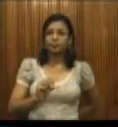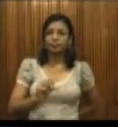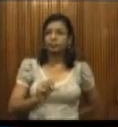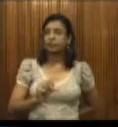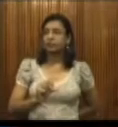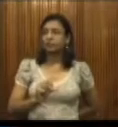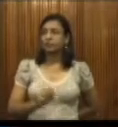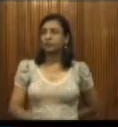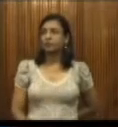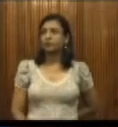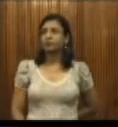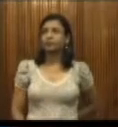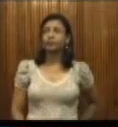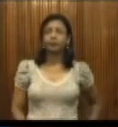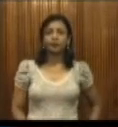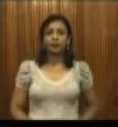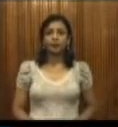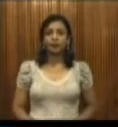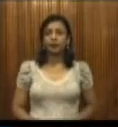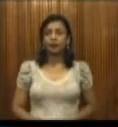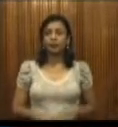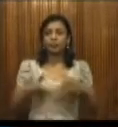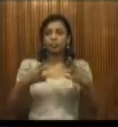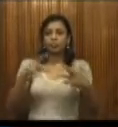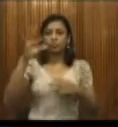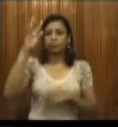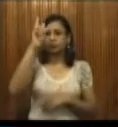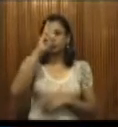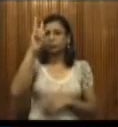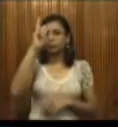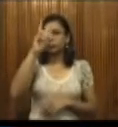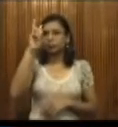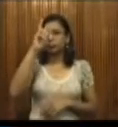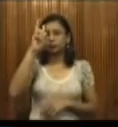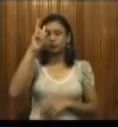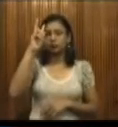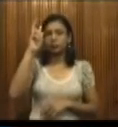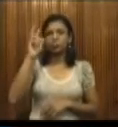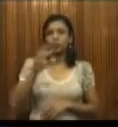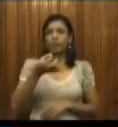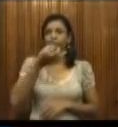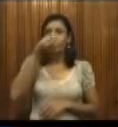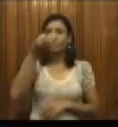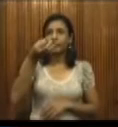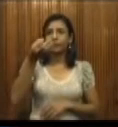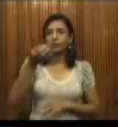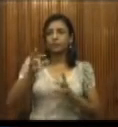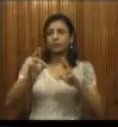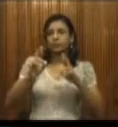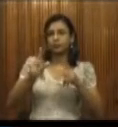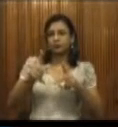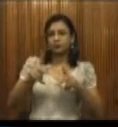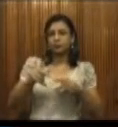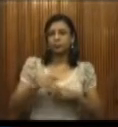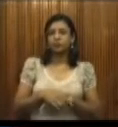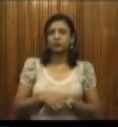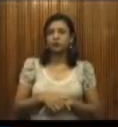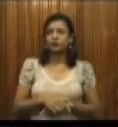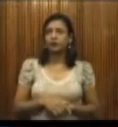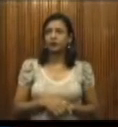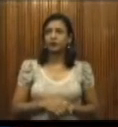É a mesma narrativa, agora pelo olhar de Mateus. E Mateus traz um detalhe que Marcos não